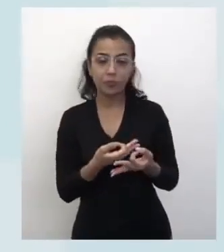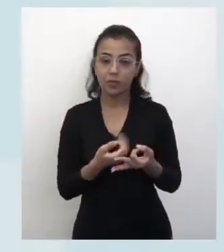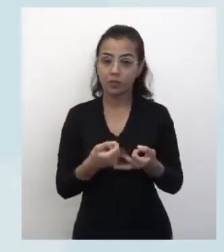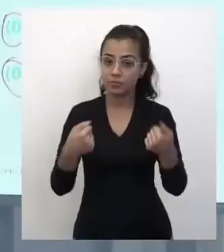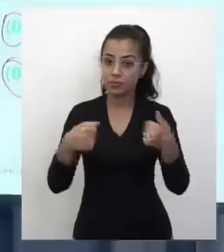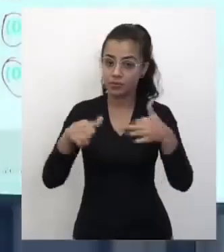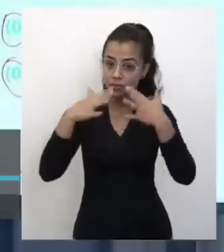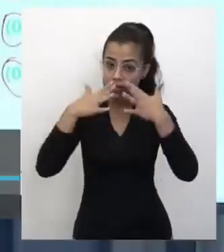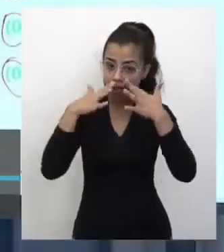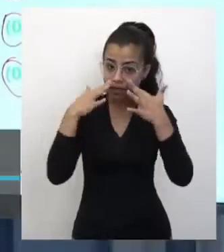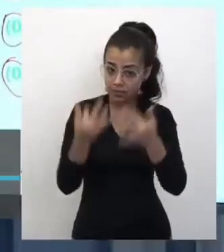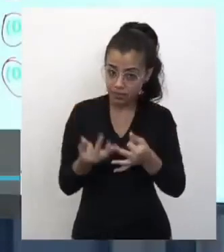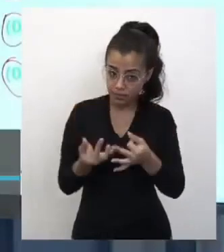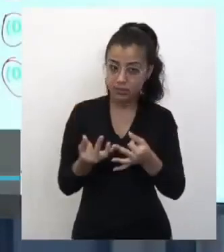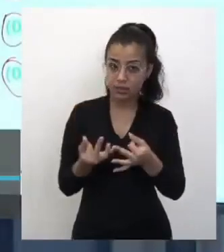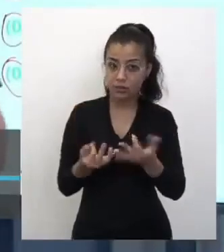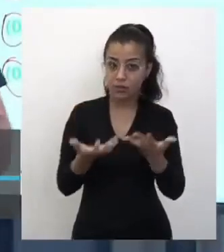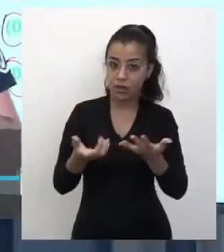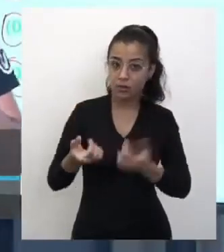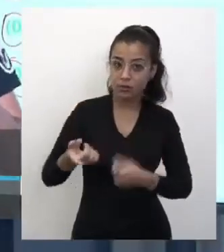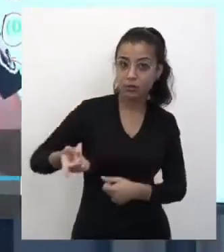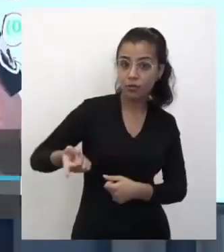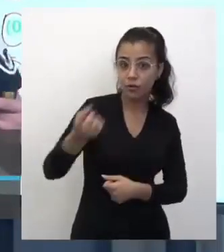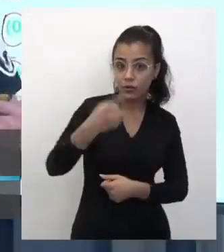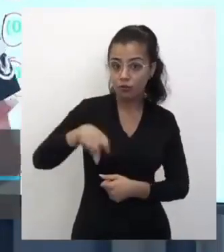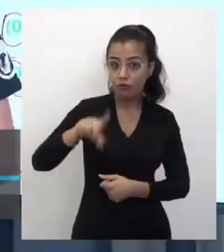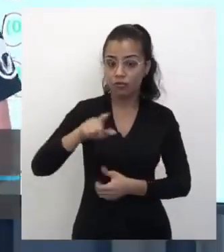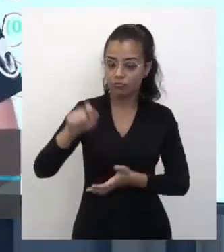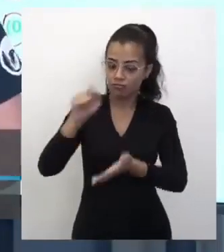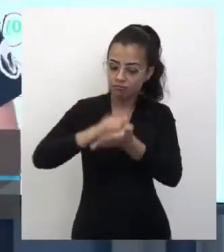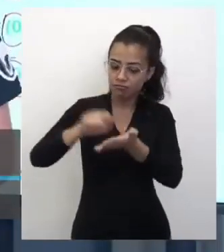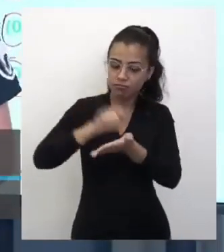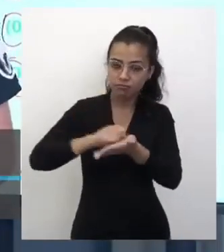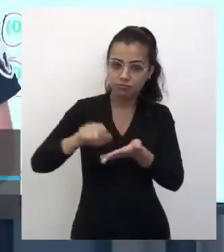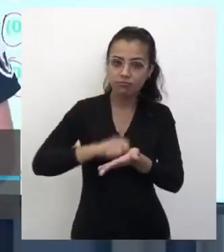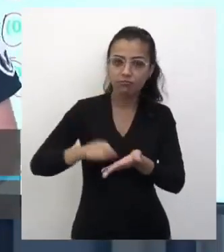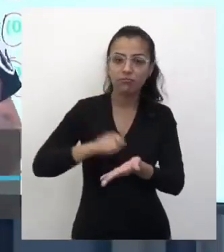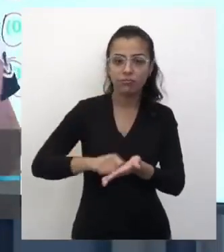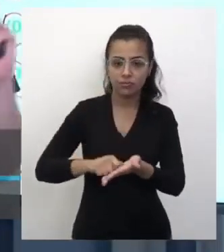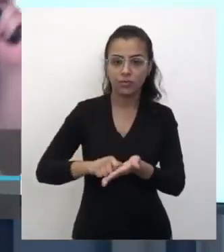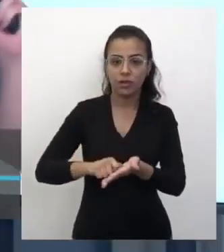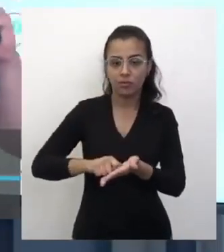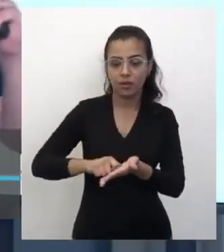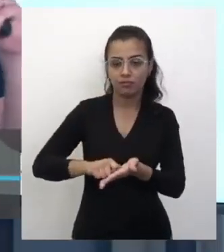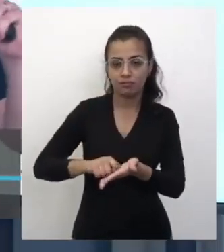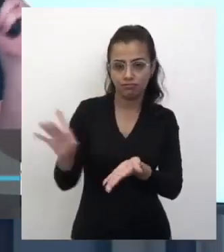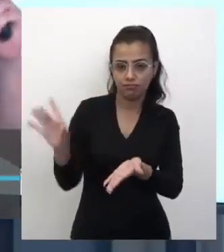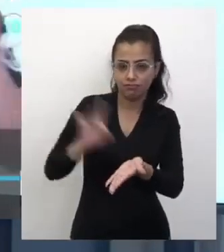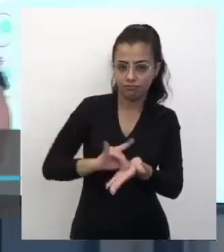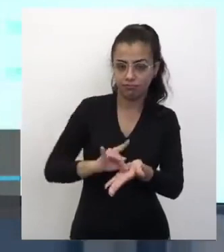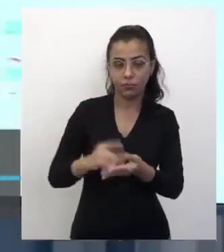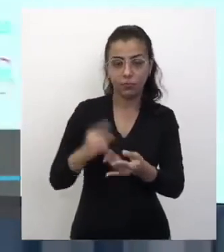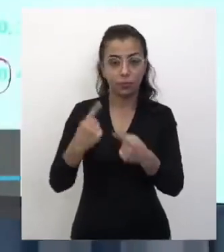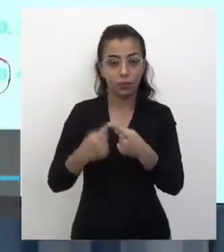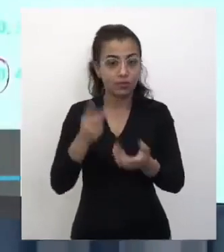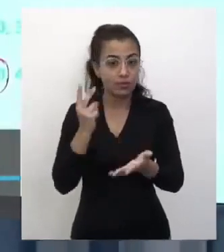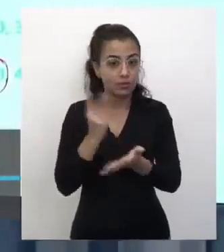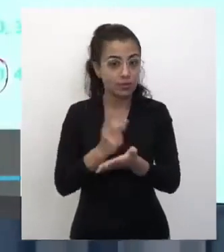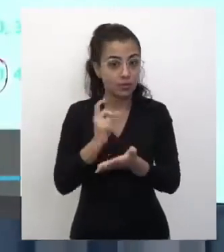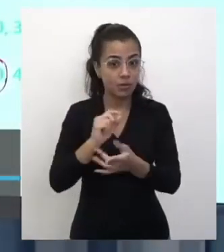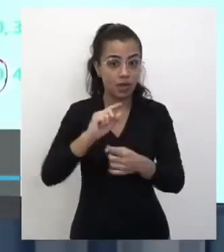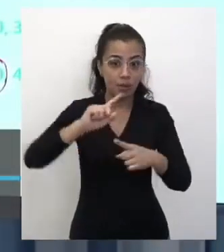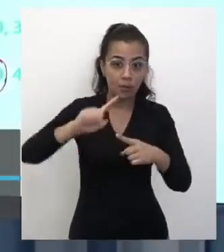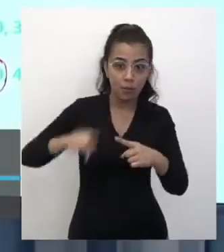muita atenção, e aí é o que eu quero que vocês... Essa anotação aí eu quero que vocês deixem no caderno. Nos múltiplos, ó, coloca aí,